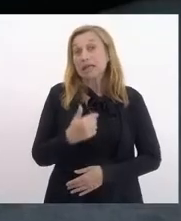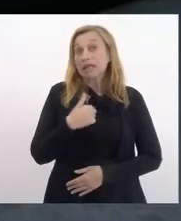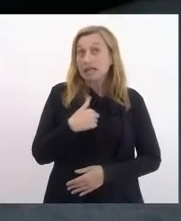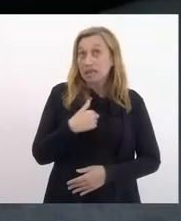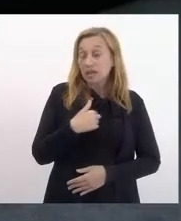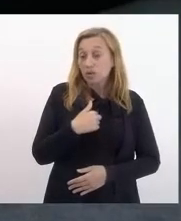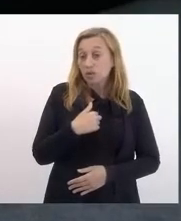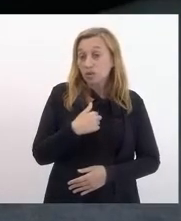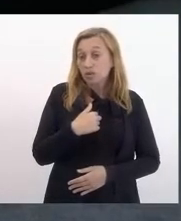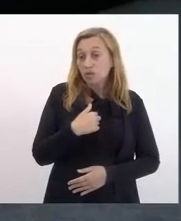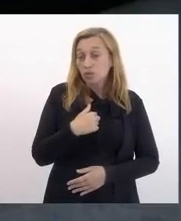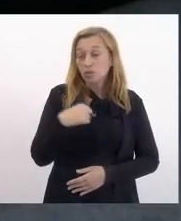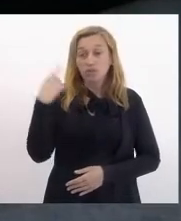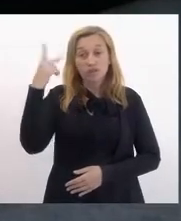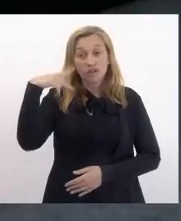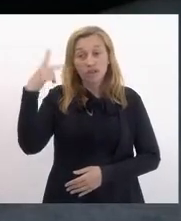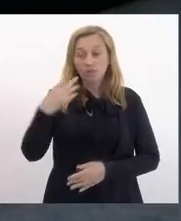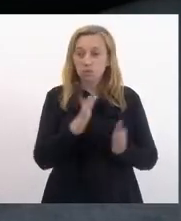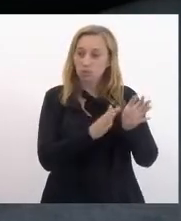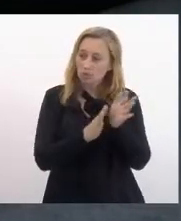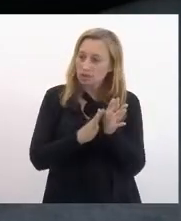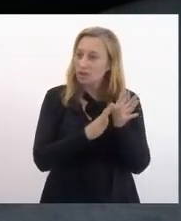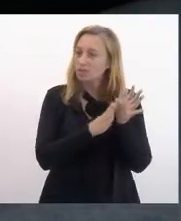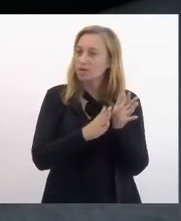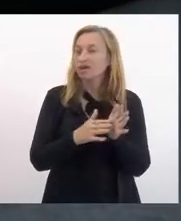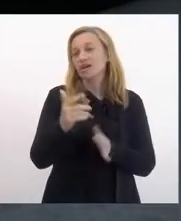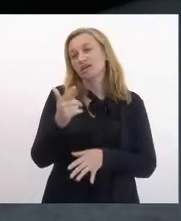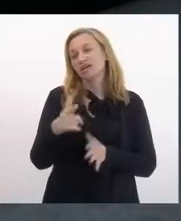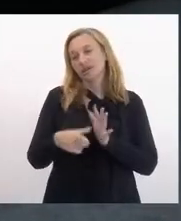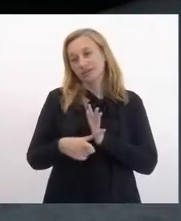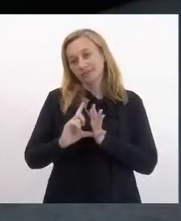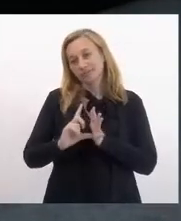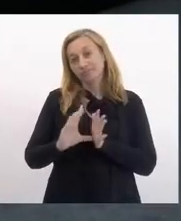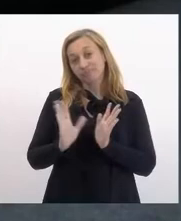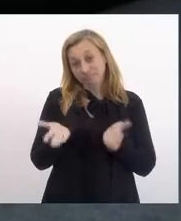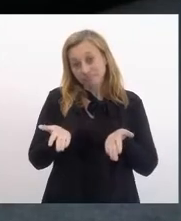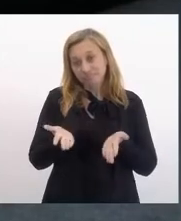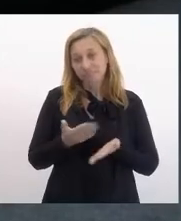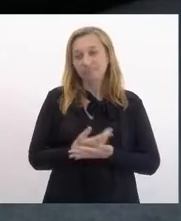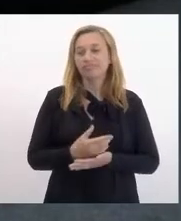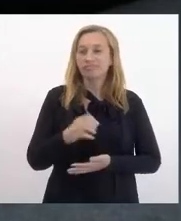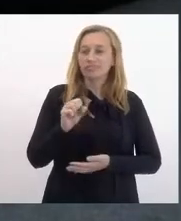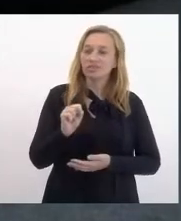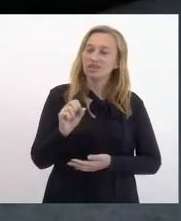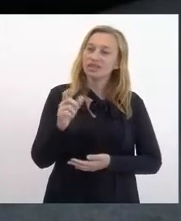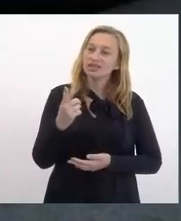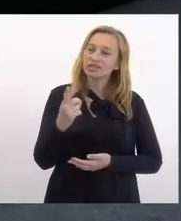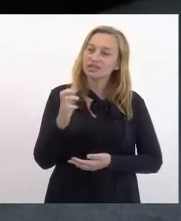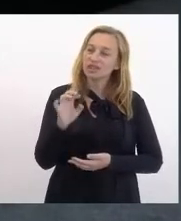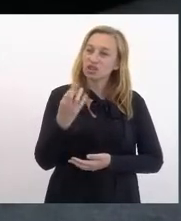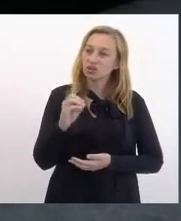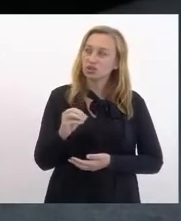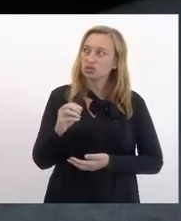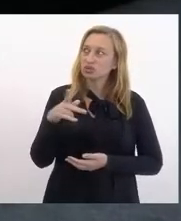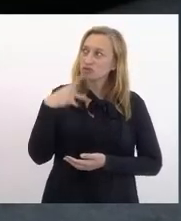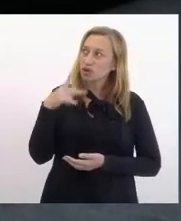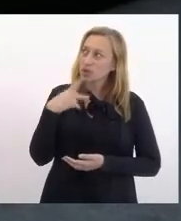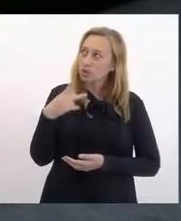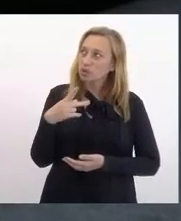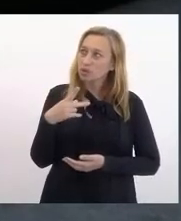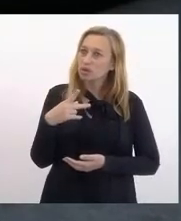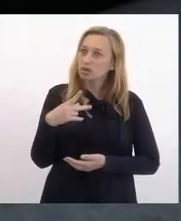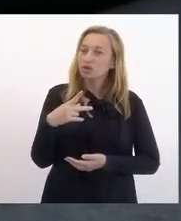era considerado o vereador do samba. Né? O Sérgio Cabral, o pai, uma vez falou que eu era